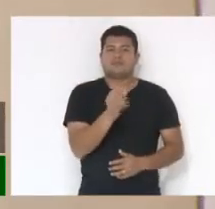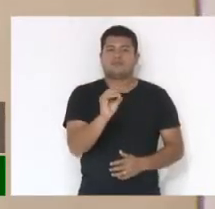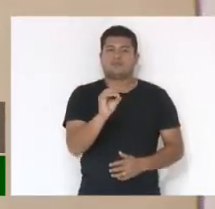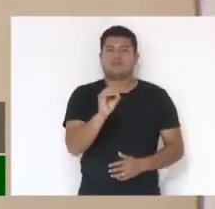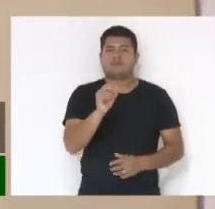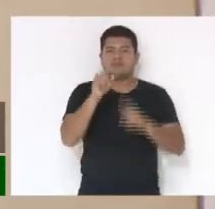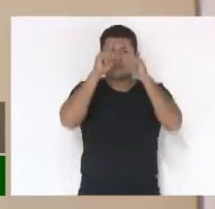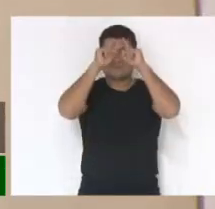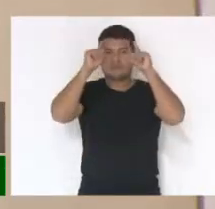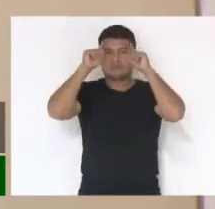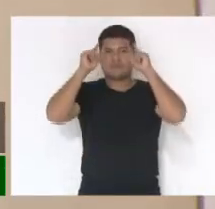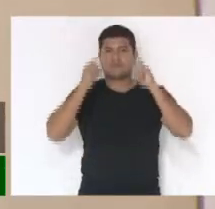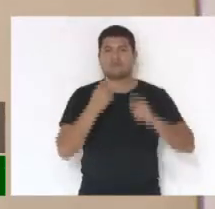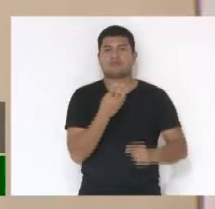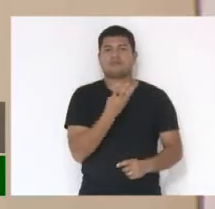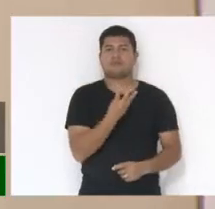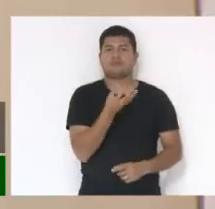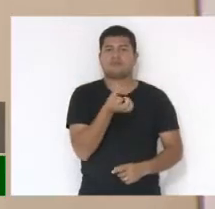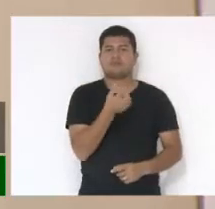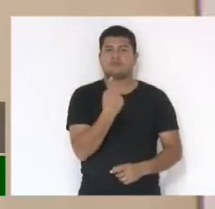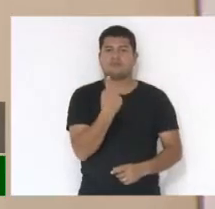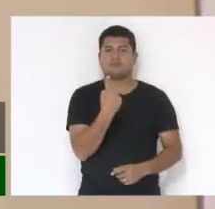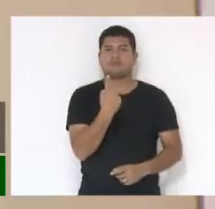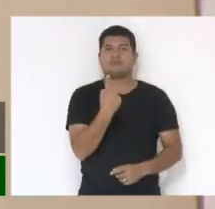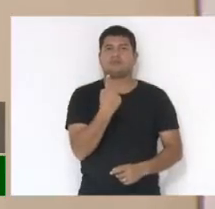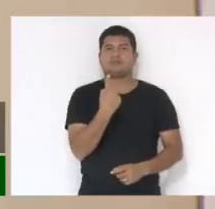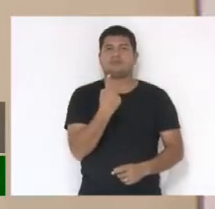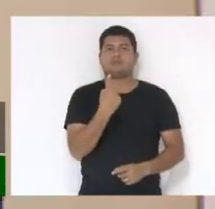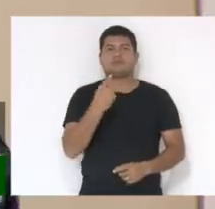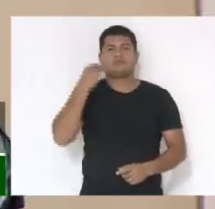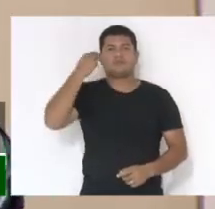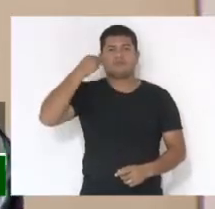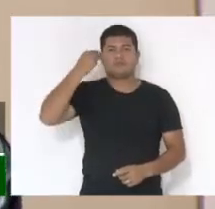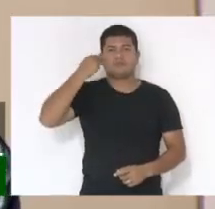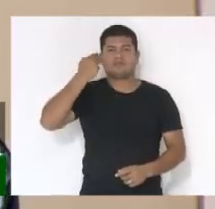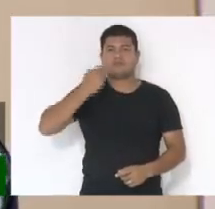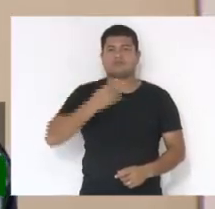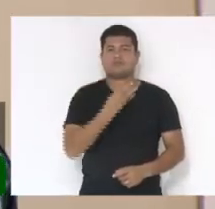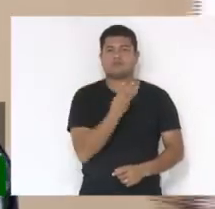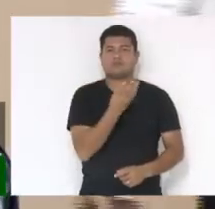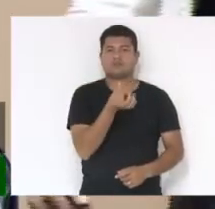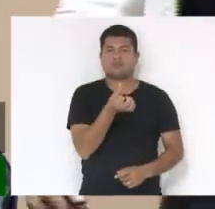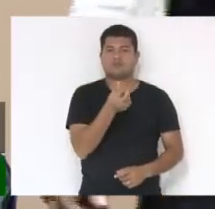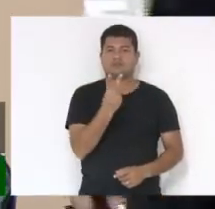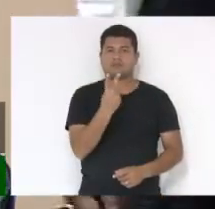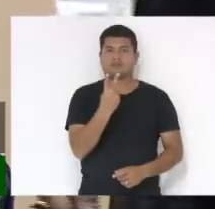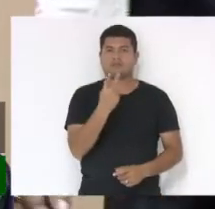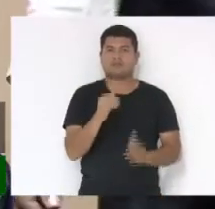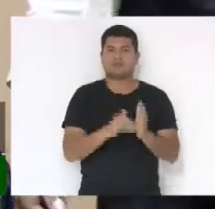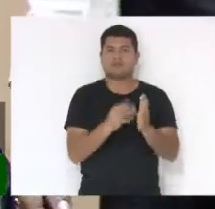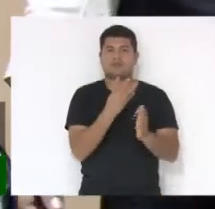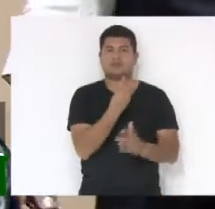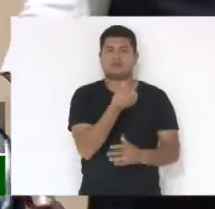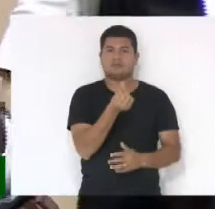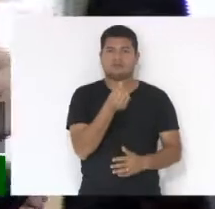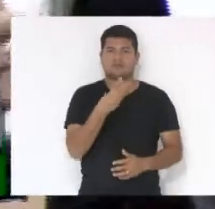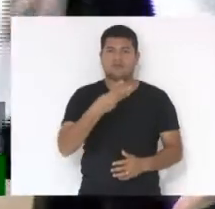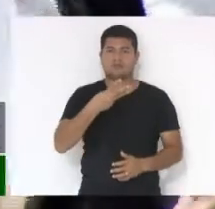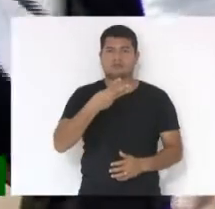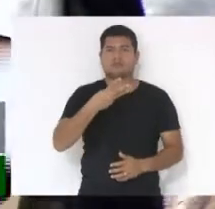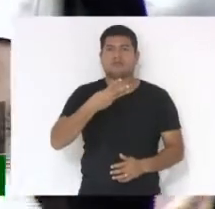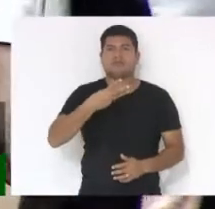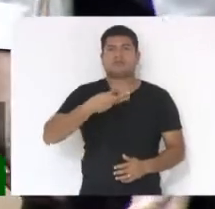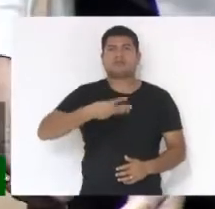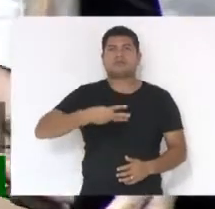Sarita. Indicação 461, autoria deputado Márcio Machado. Indicação 462 a 463, autor deputado